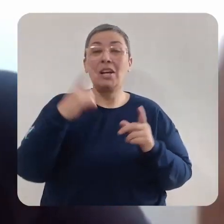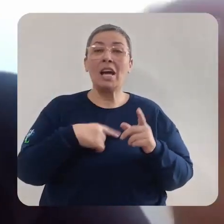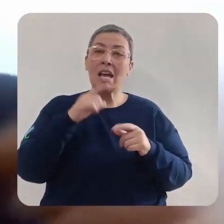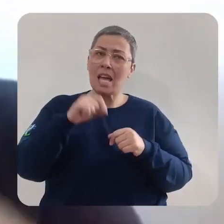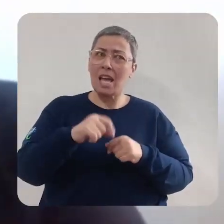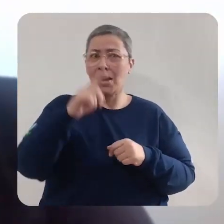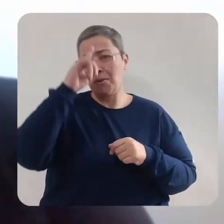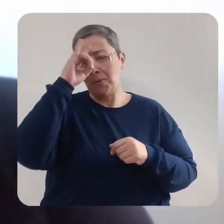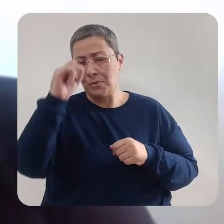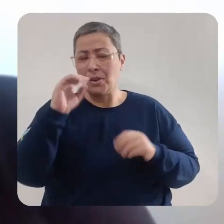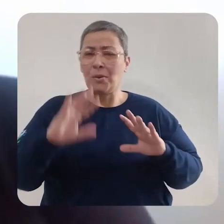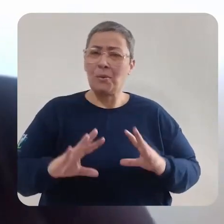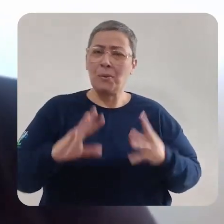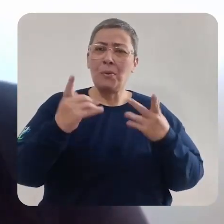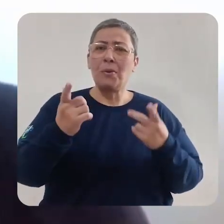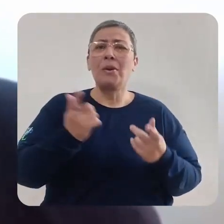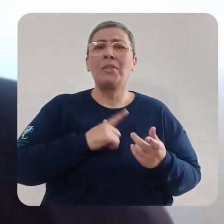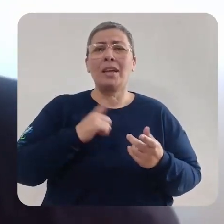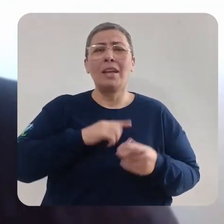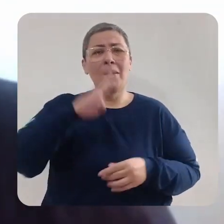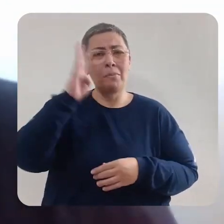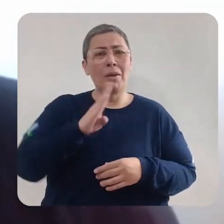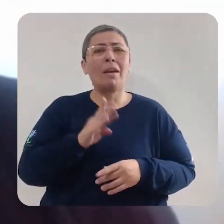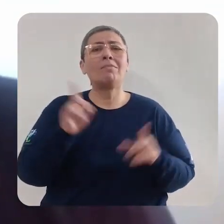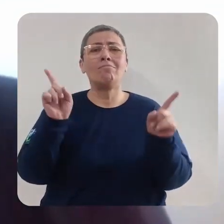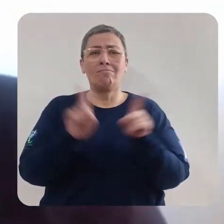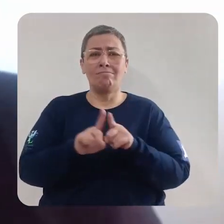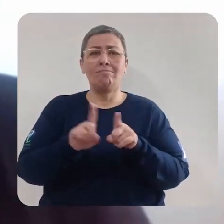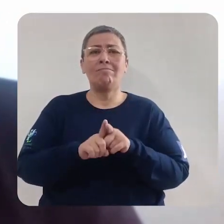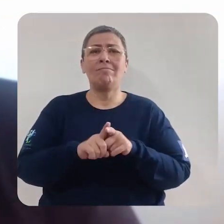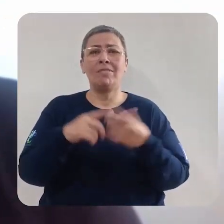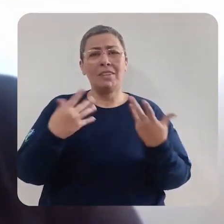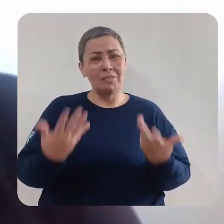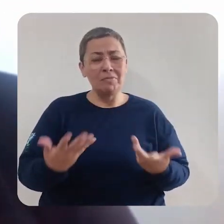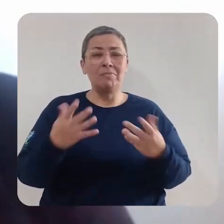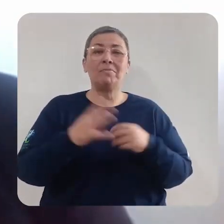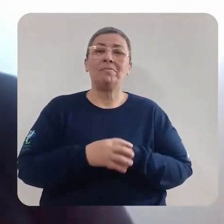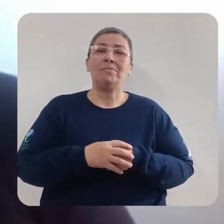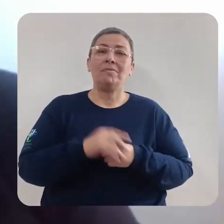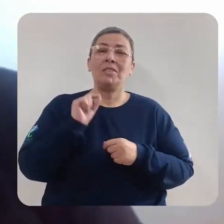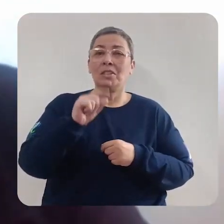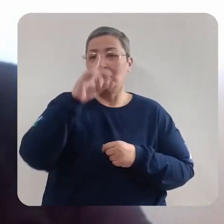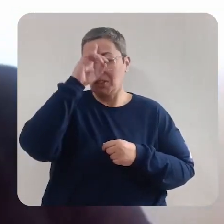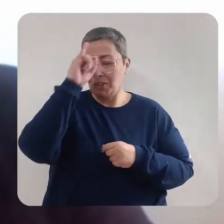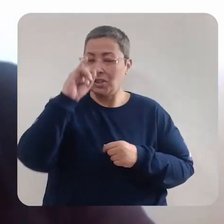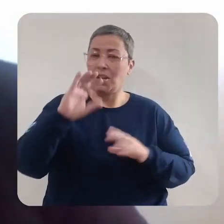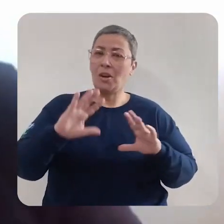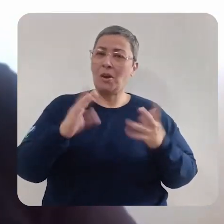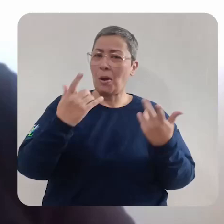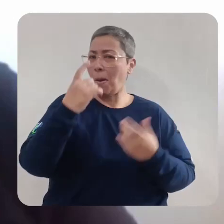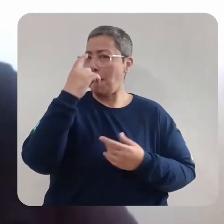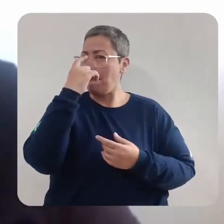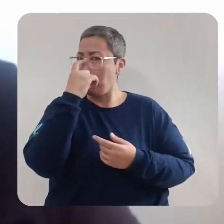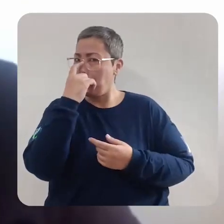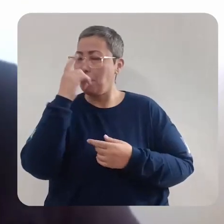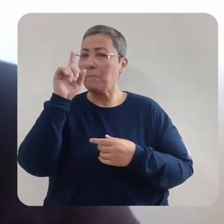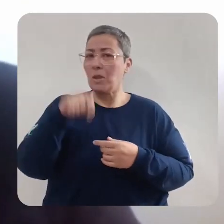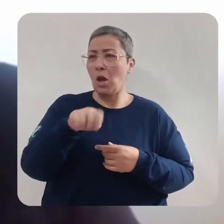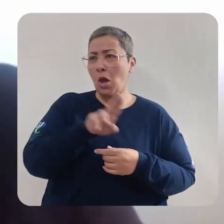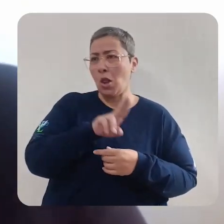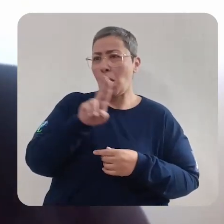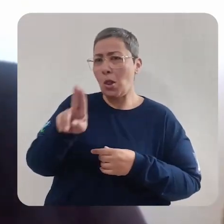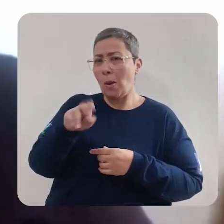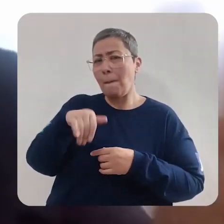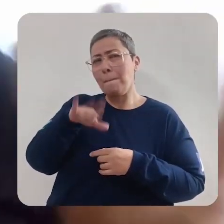Santos, que é uma data comemorativa que a gente tem aqui no Brasil também. Pois é. Dia das Bruxas foi um nome